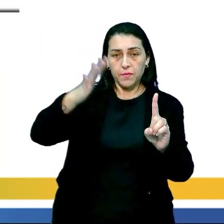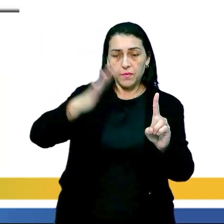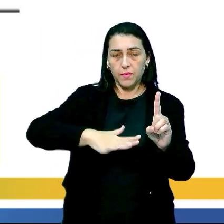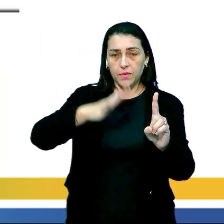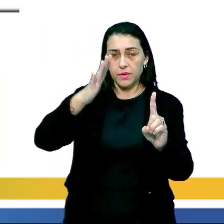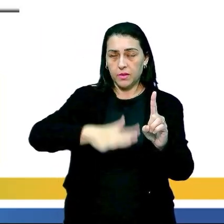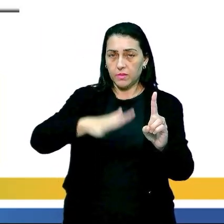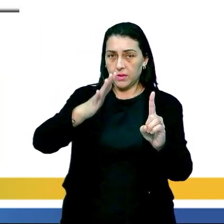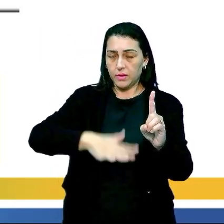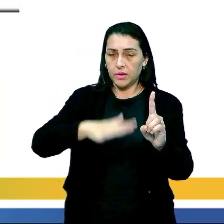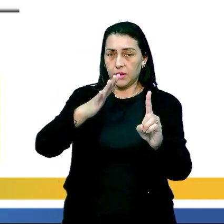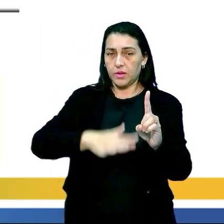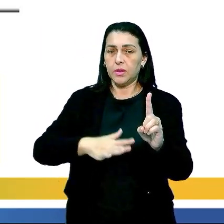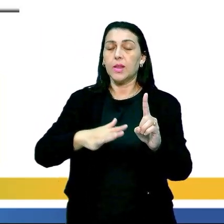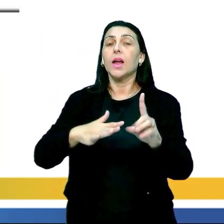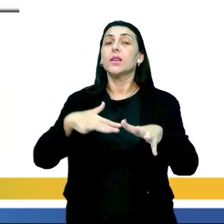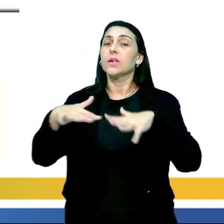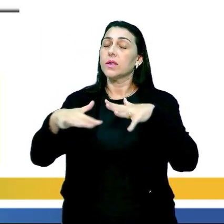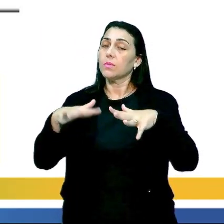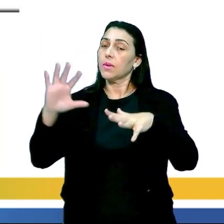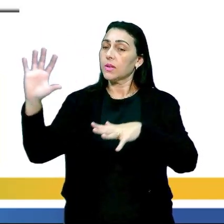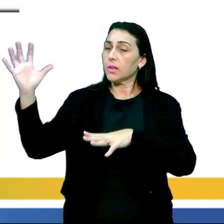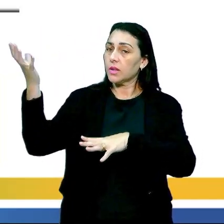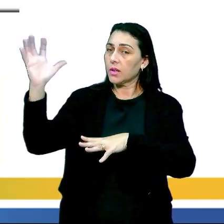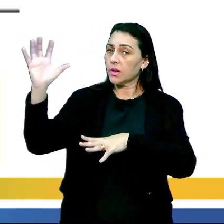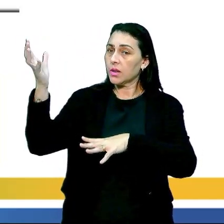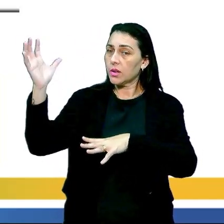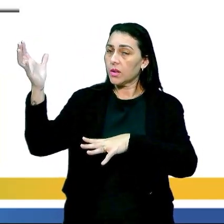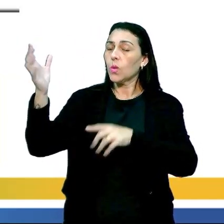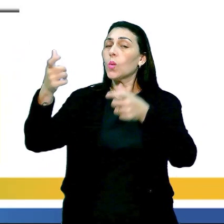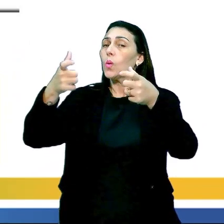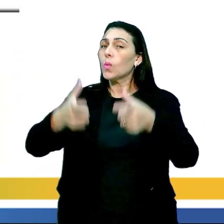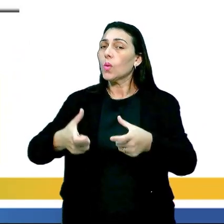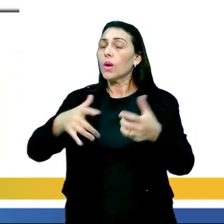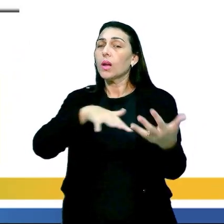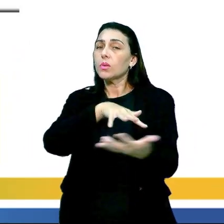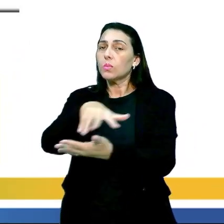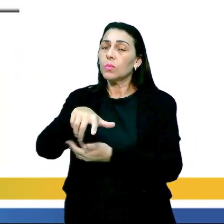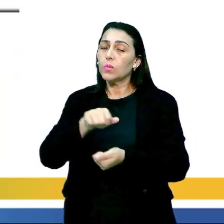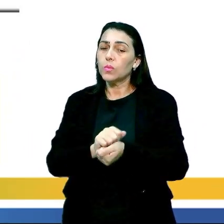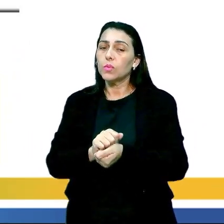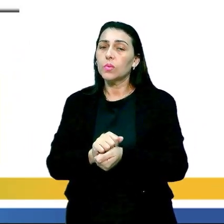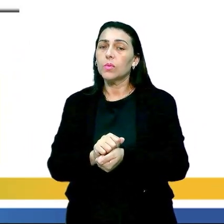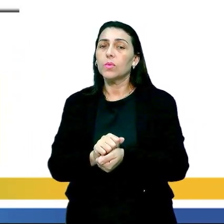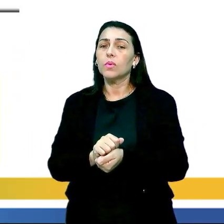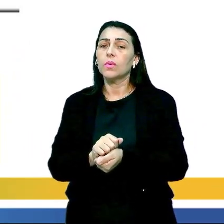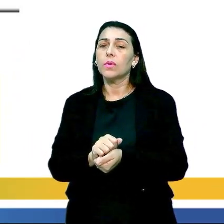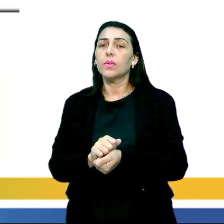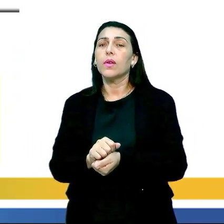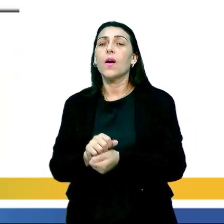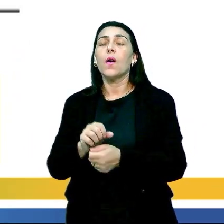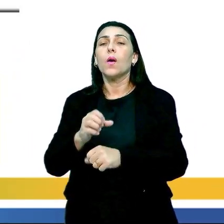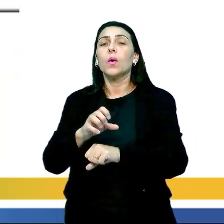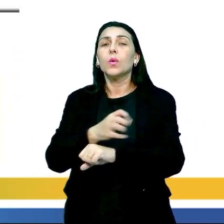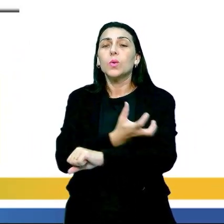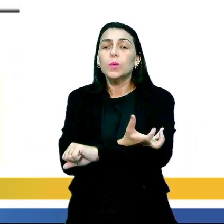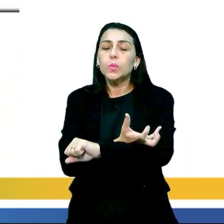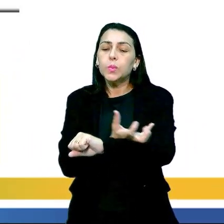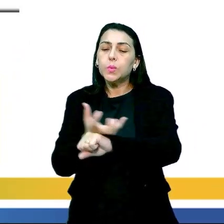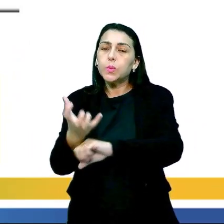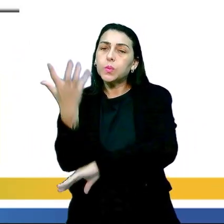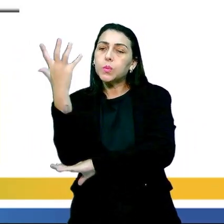influenciar bastante na dinâmica climática em qualquer lugar do planeta, que a gente chama de vegetação,